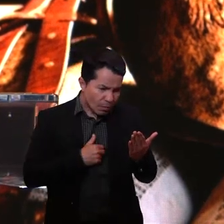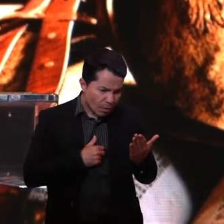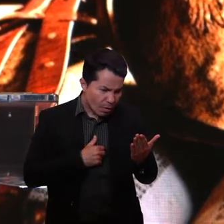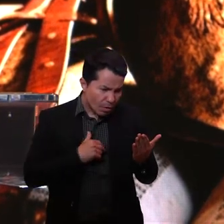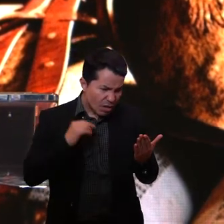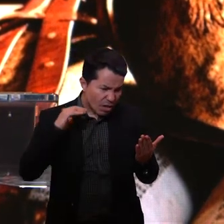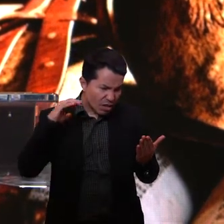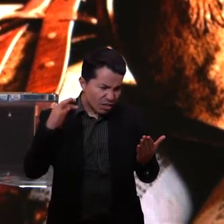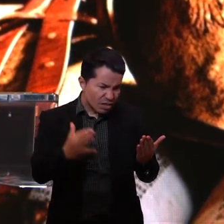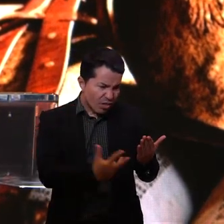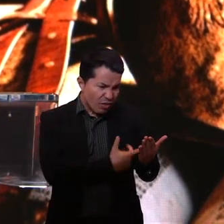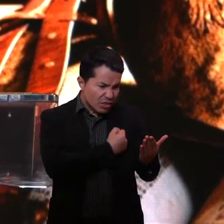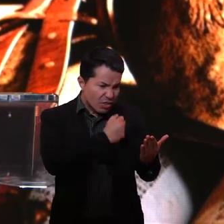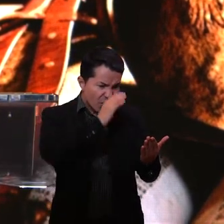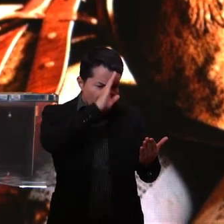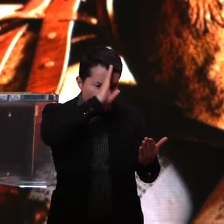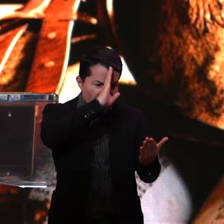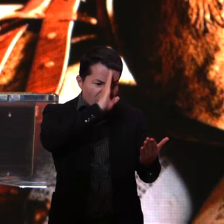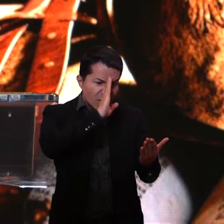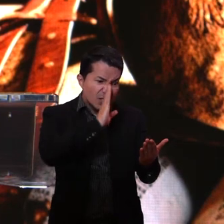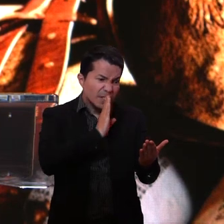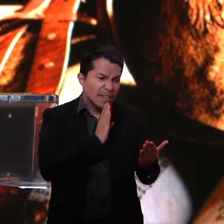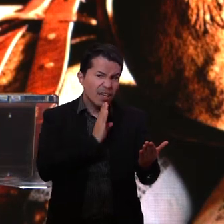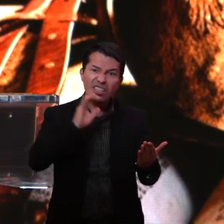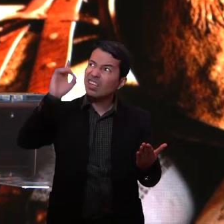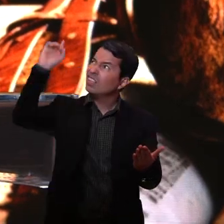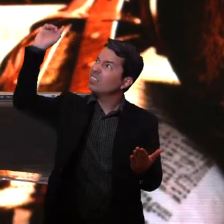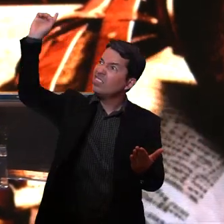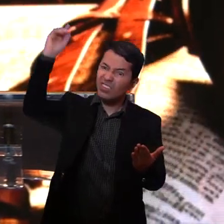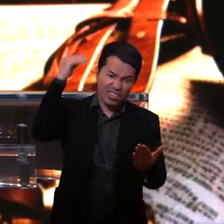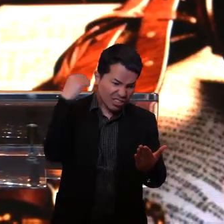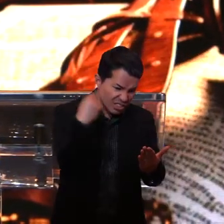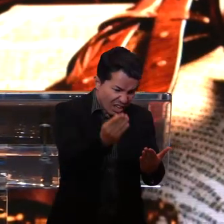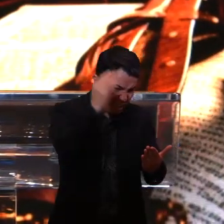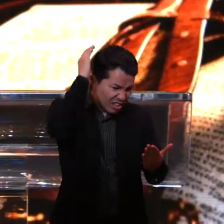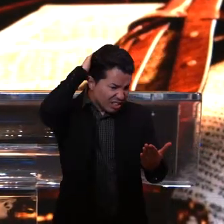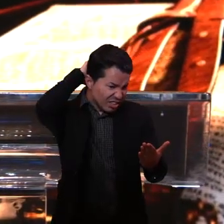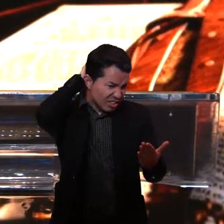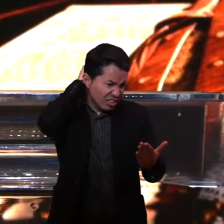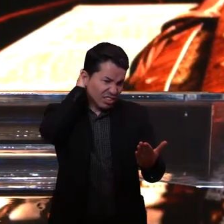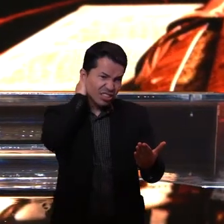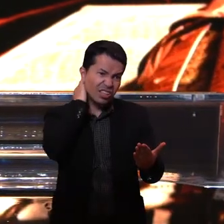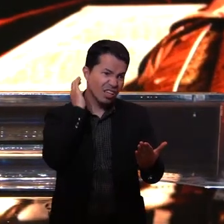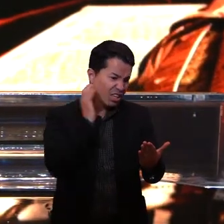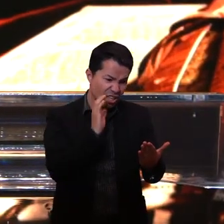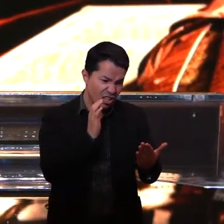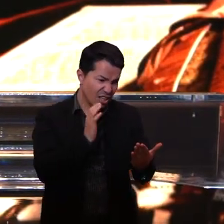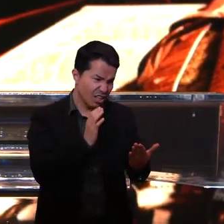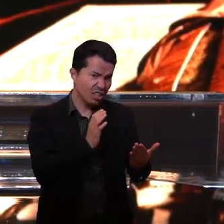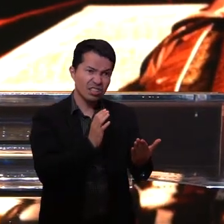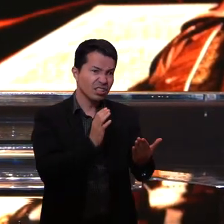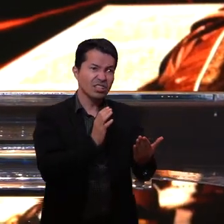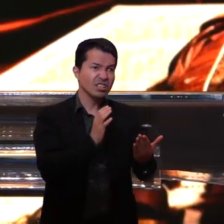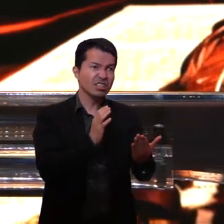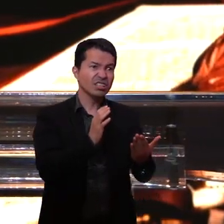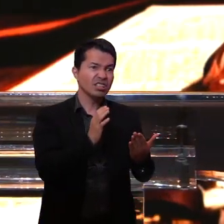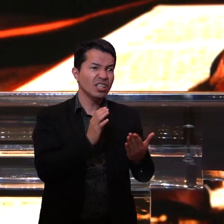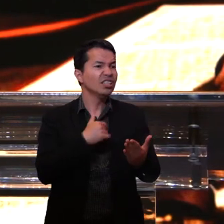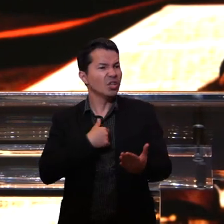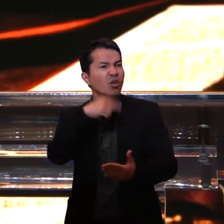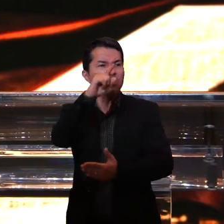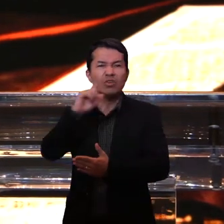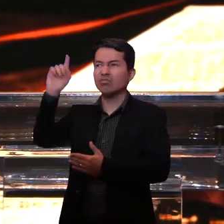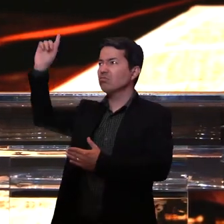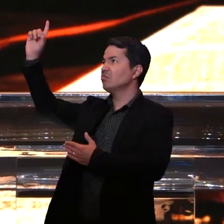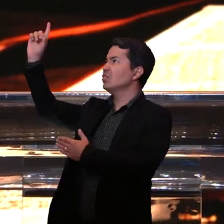é um presente, é uma graça, ele consegue deixar de lado o capacete das boas obras, e ele então recebe